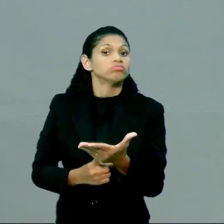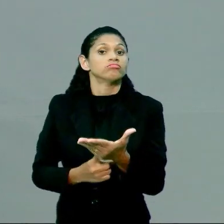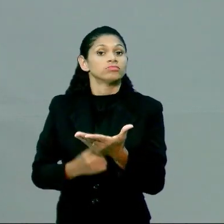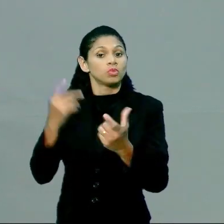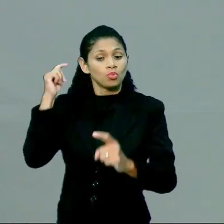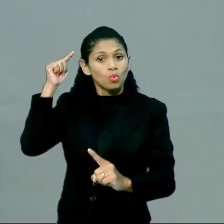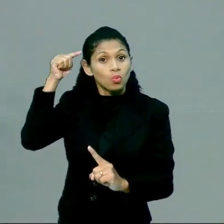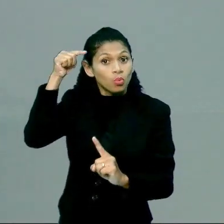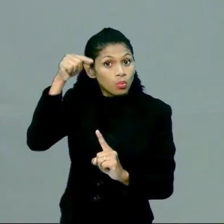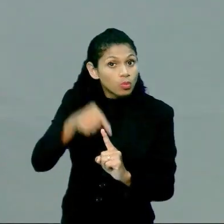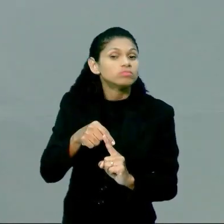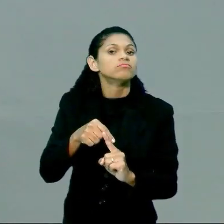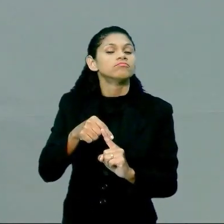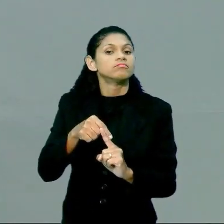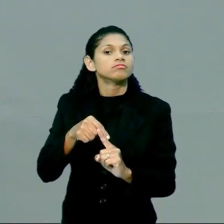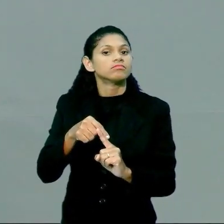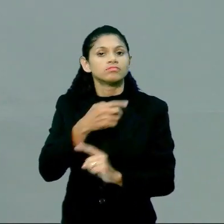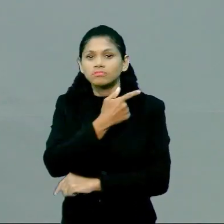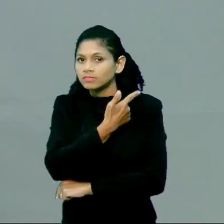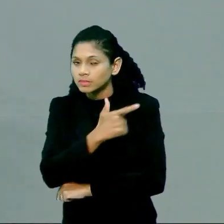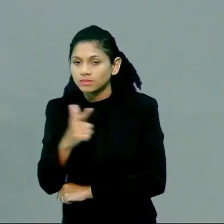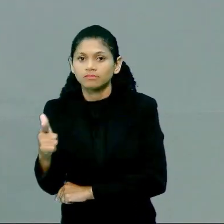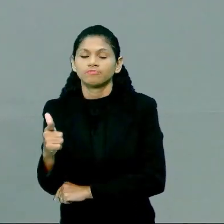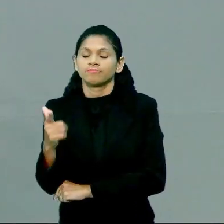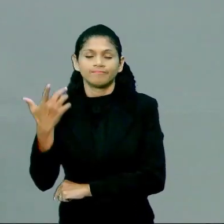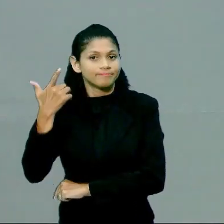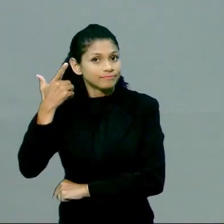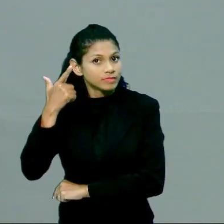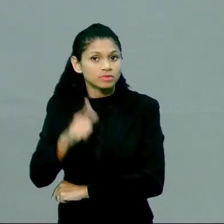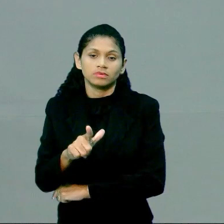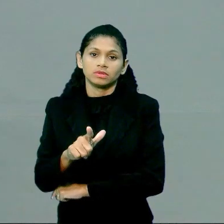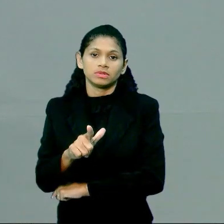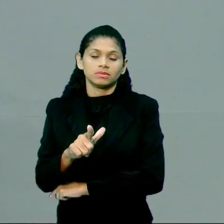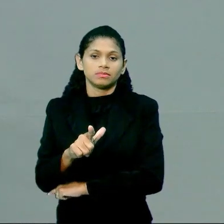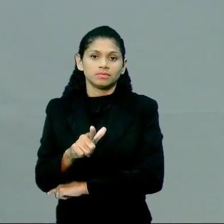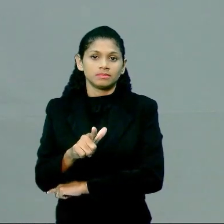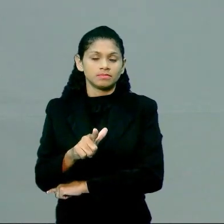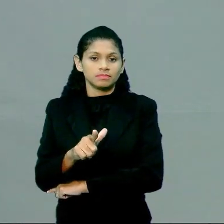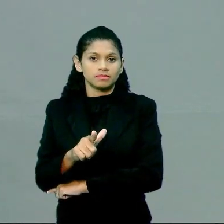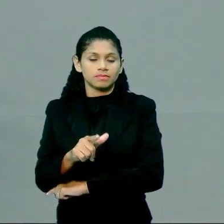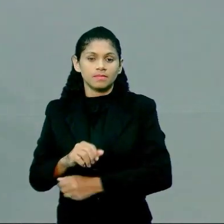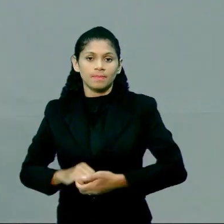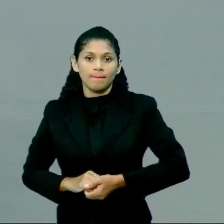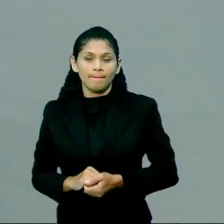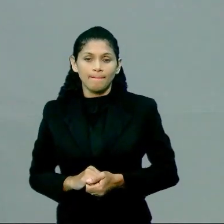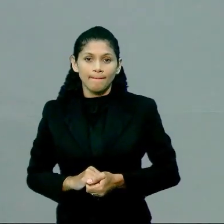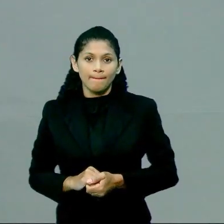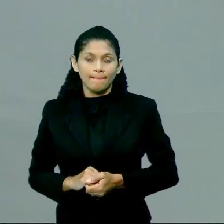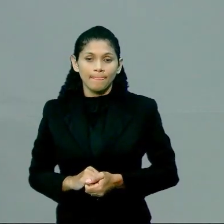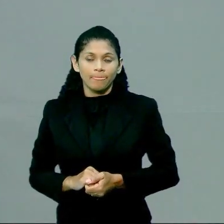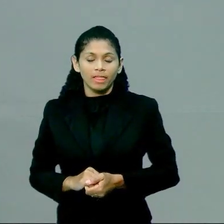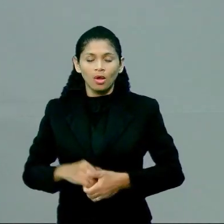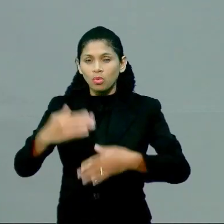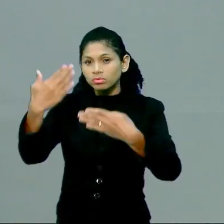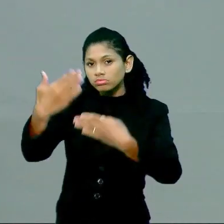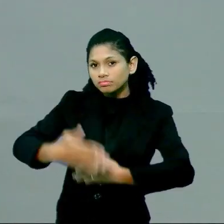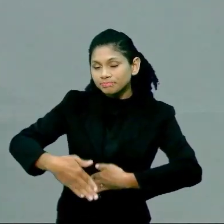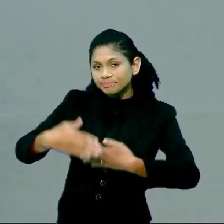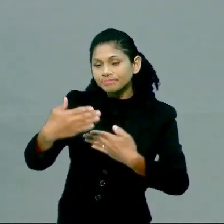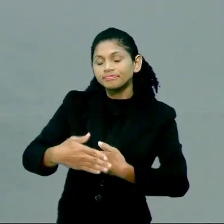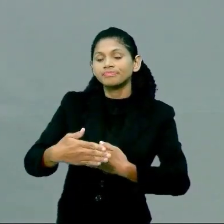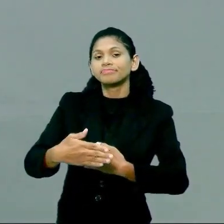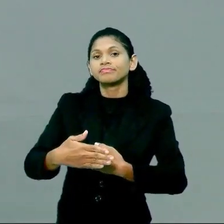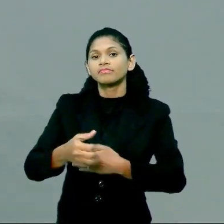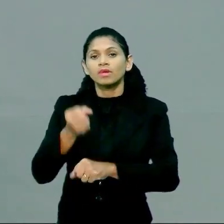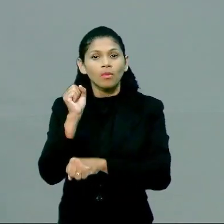conseguir o êxito, né? Que é a aprovação, galera. Hoje, todo curso, toda prova, toda vaga,